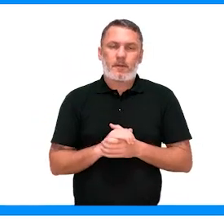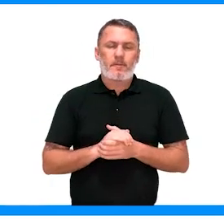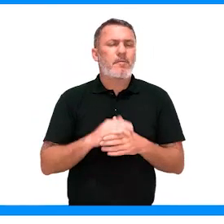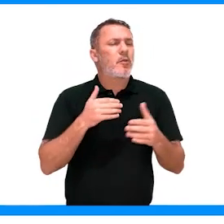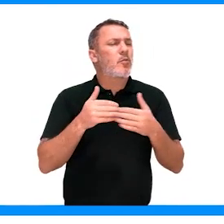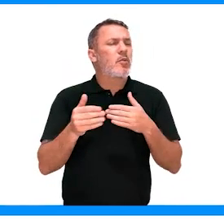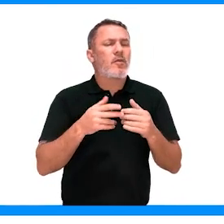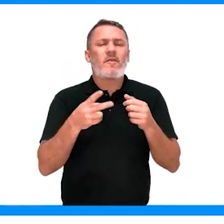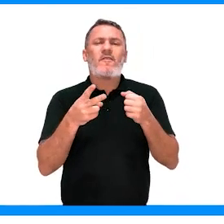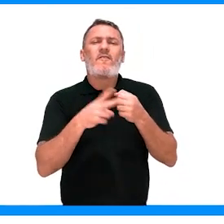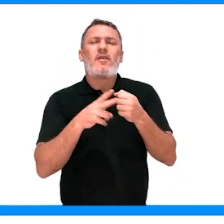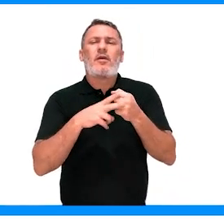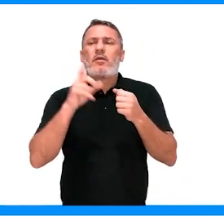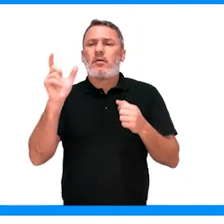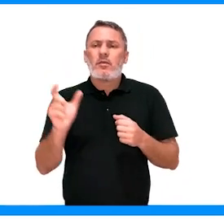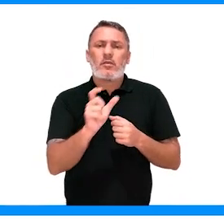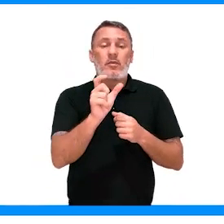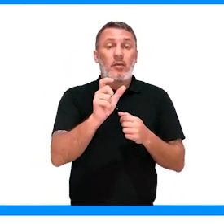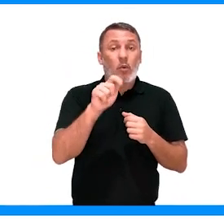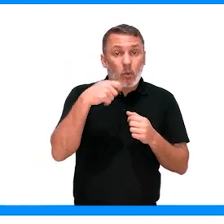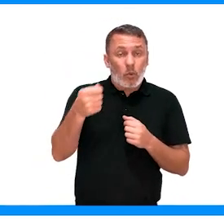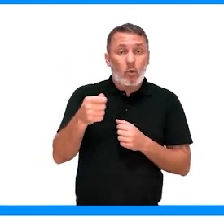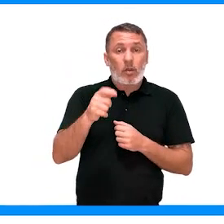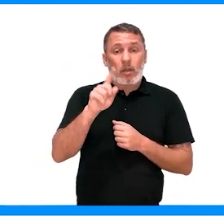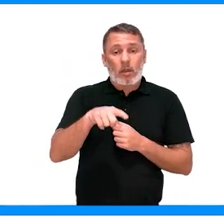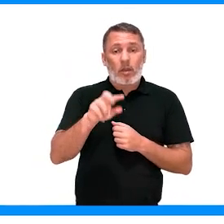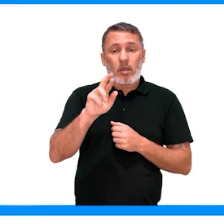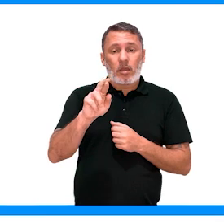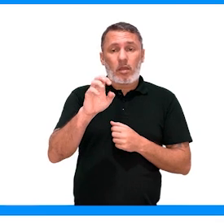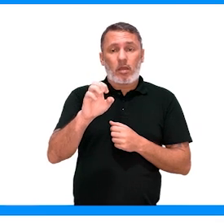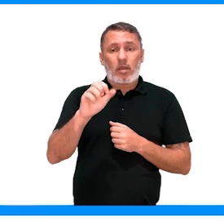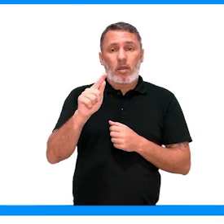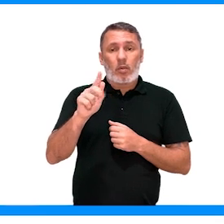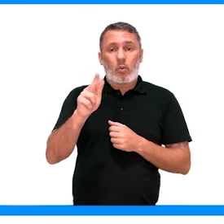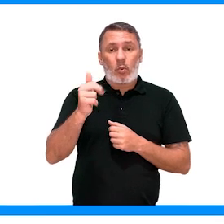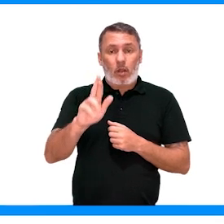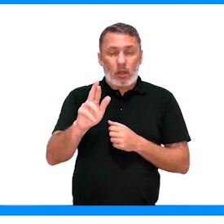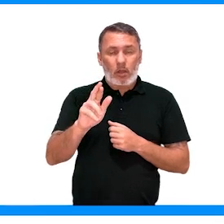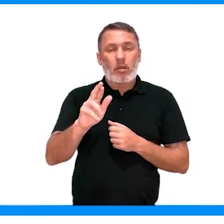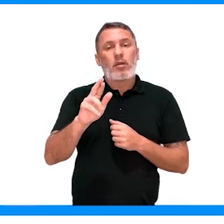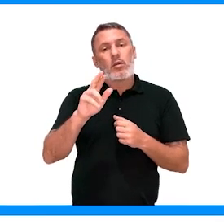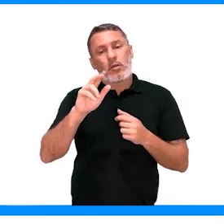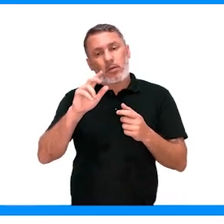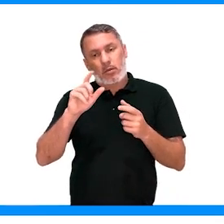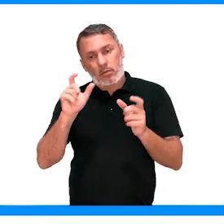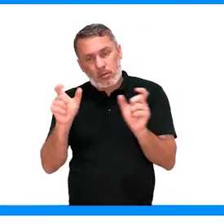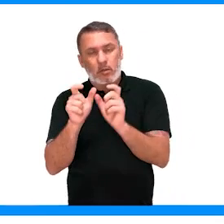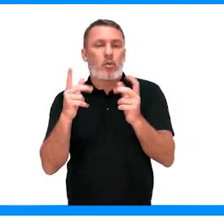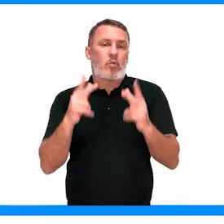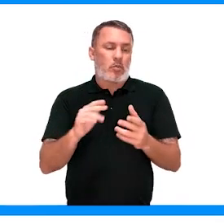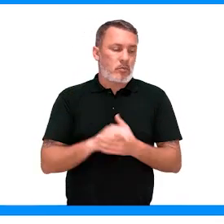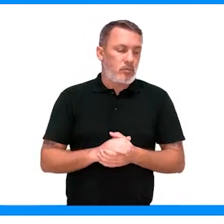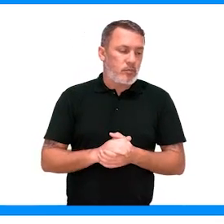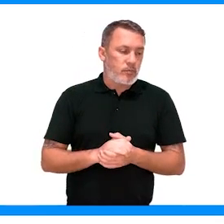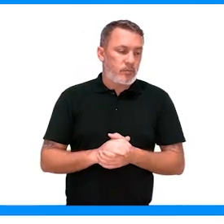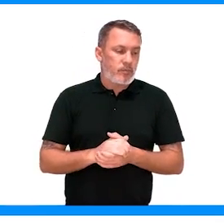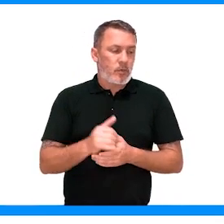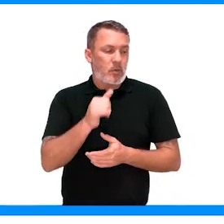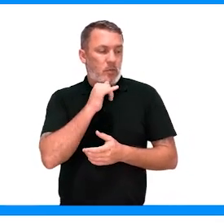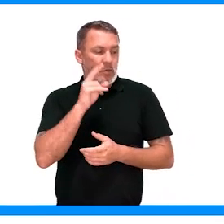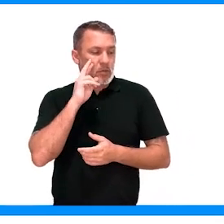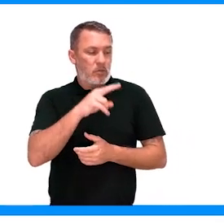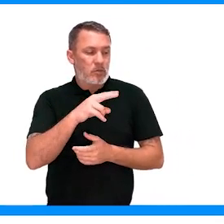vivem. Qualquer verbinho que eu pegar regular, eu também vou conjugá-lo da mesma maneira. E agora eu vou pegar um regular para a gente conjugar junto, né?